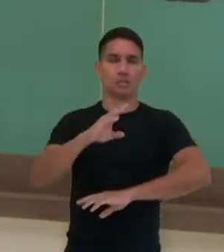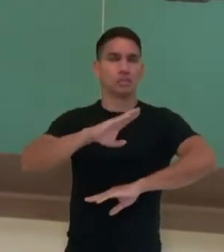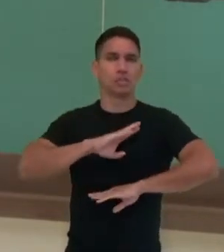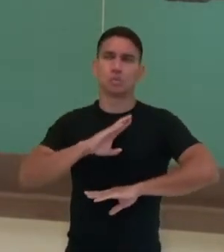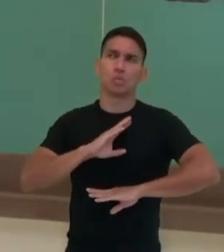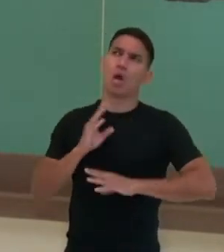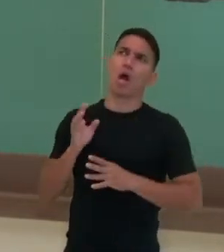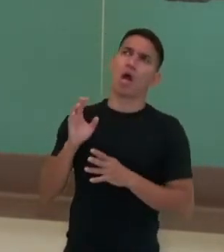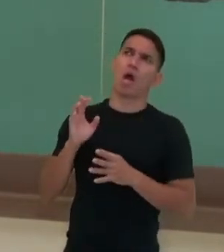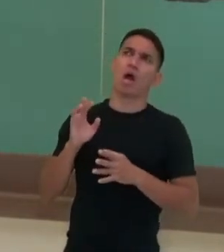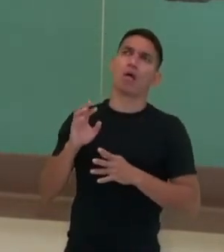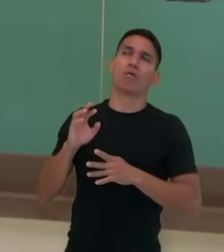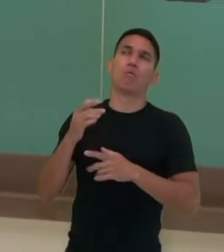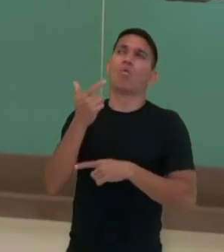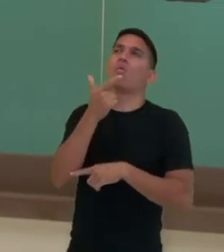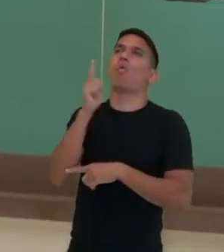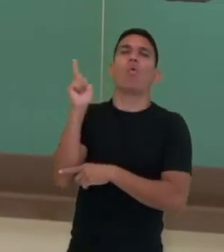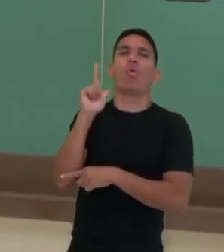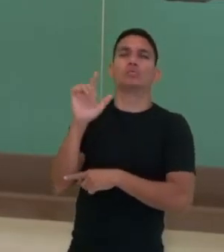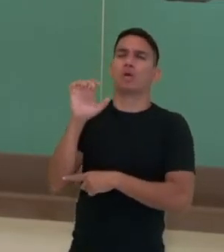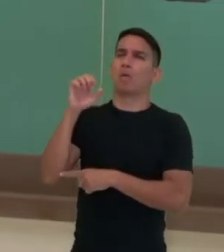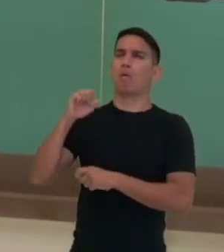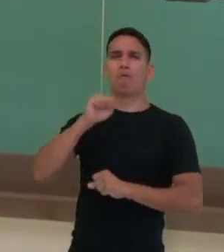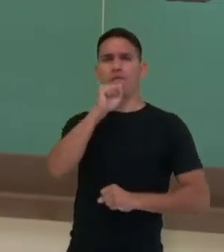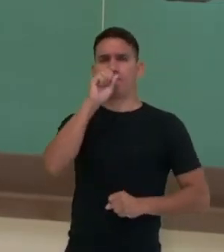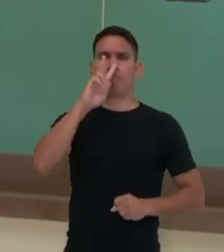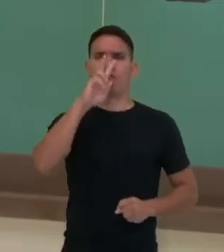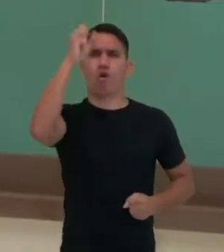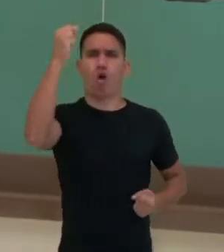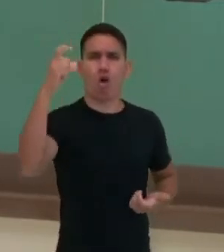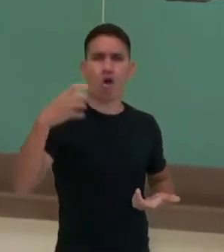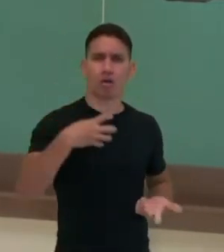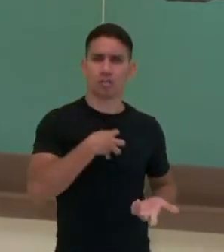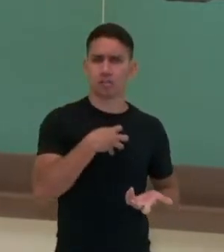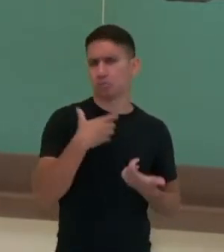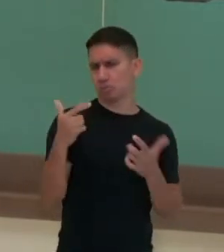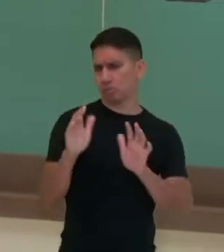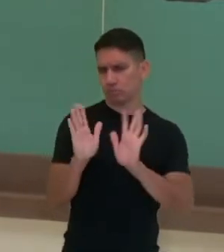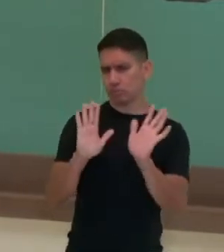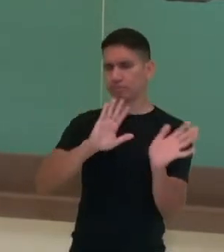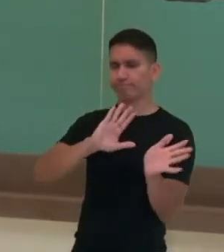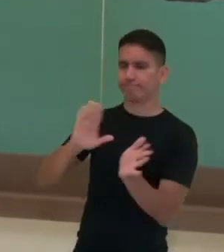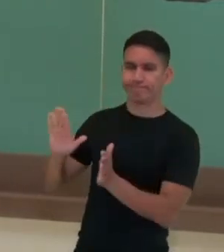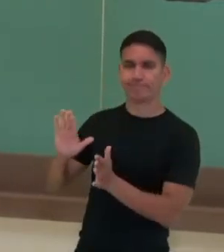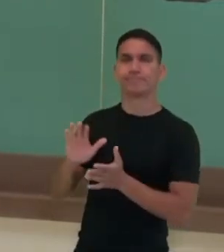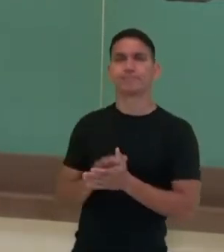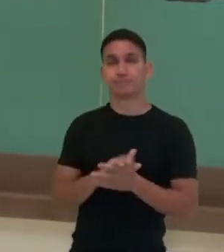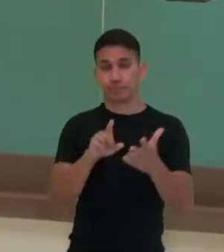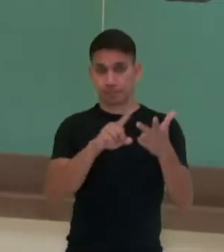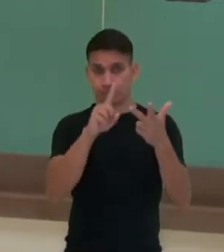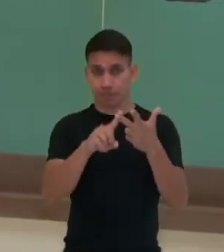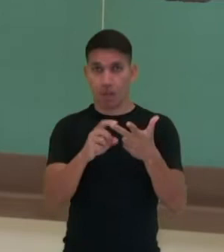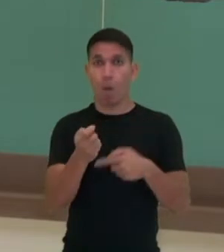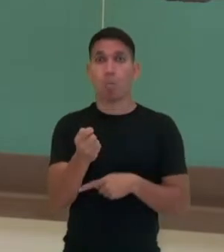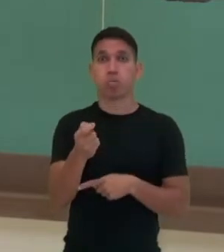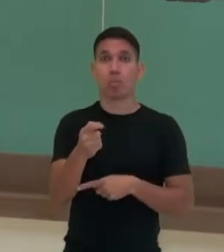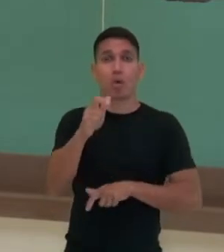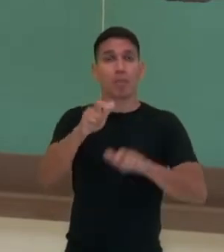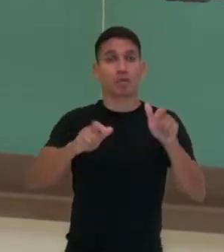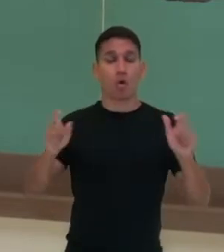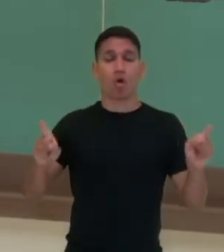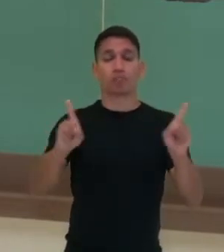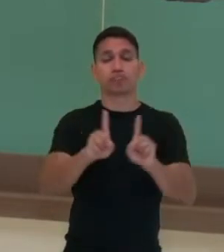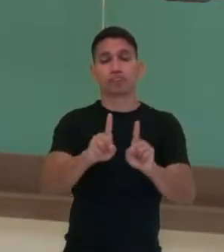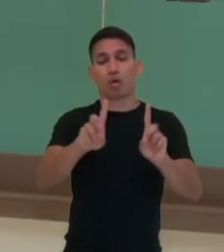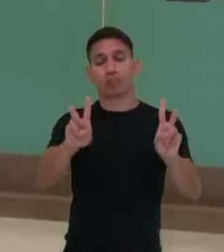situações de algum ser com superpoder, nada disso, certo? Apresenta poucos personagens,